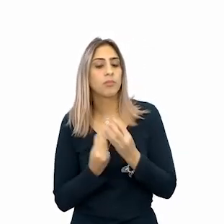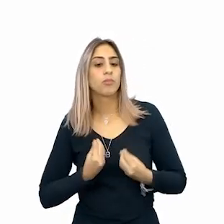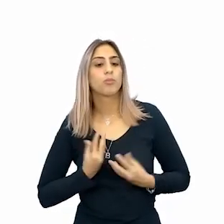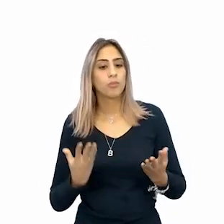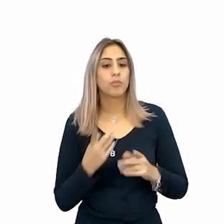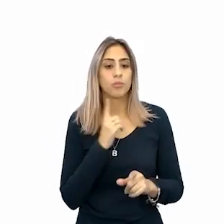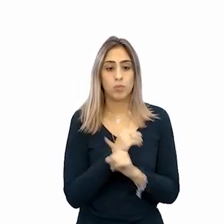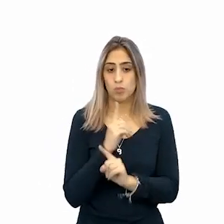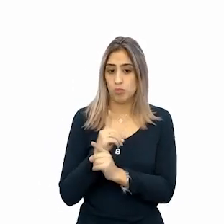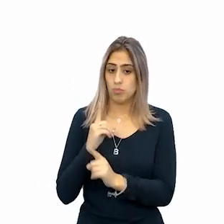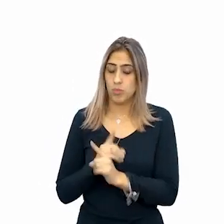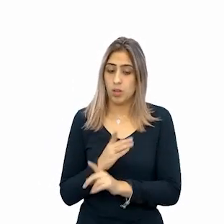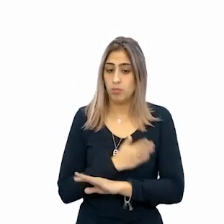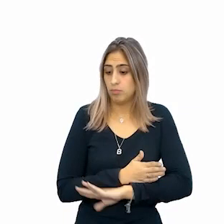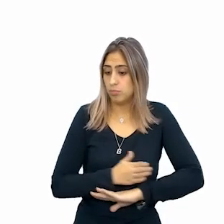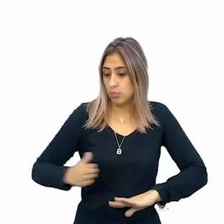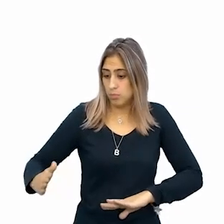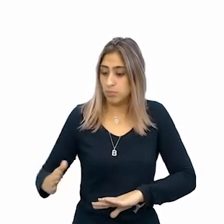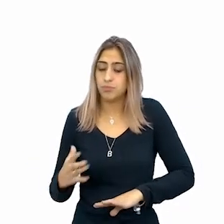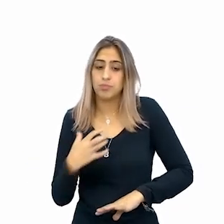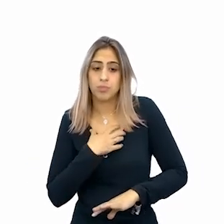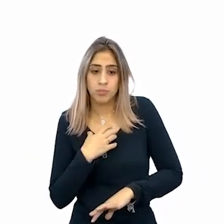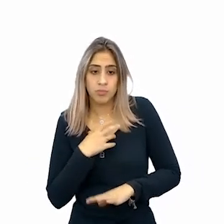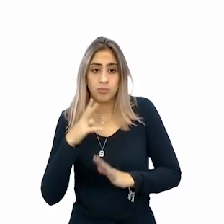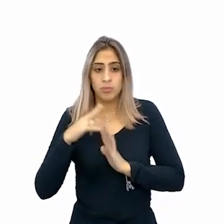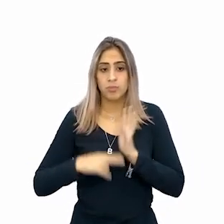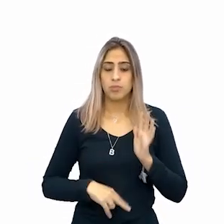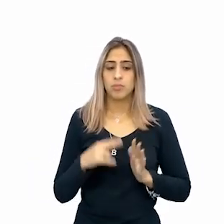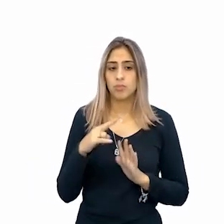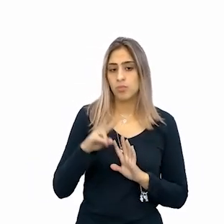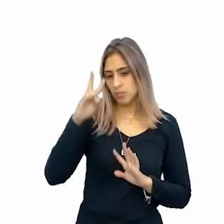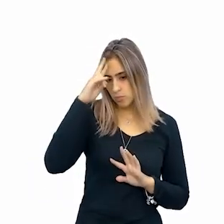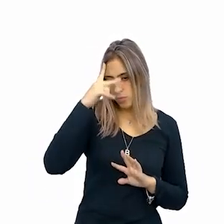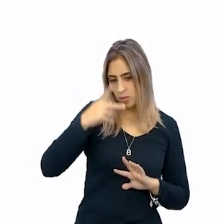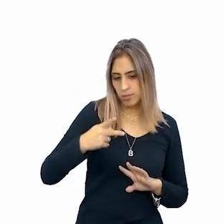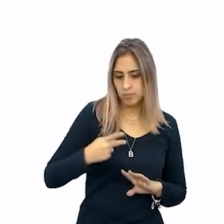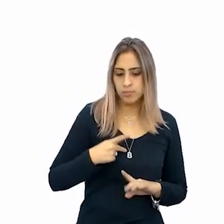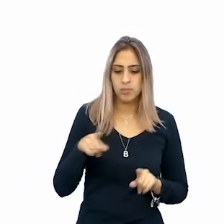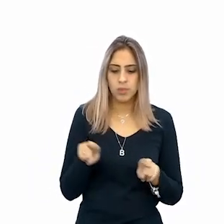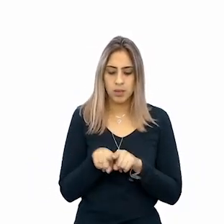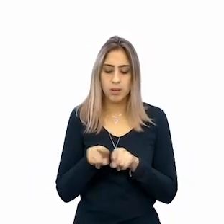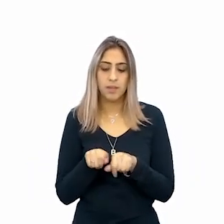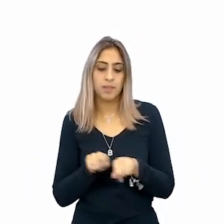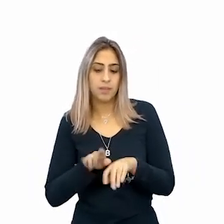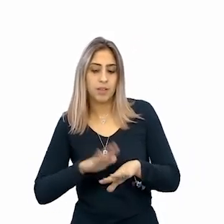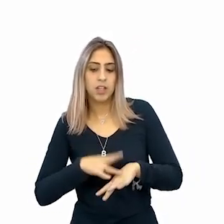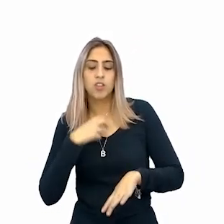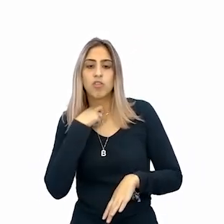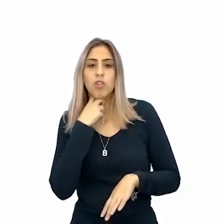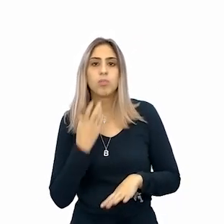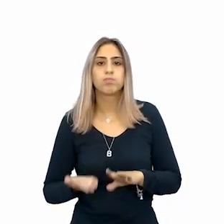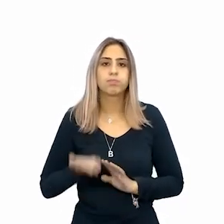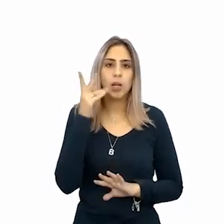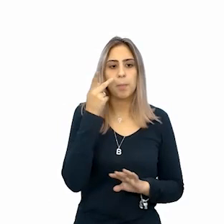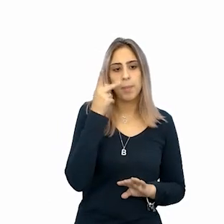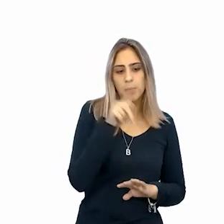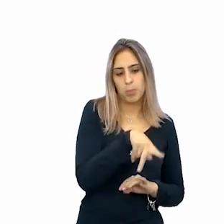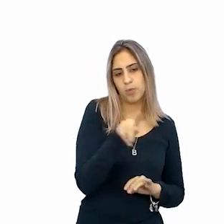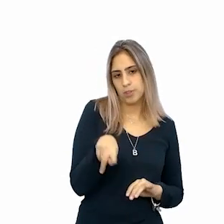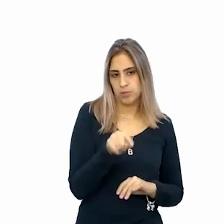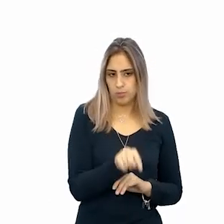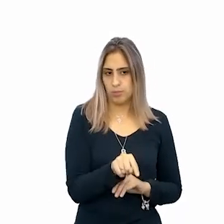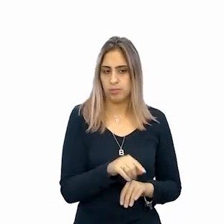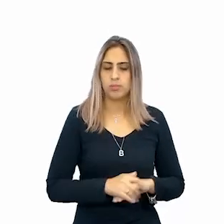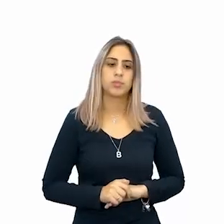informações descobertas a partir de situações de leitura autônoma e as que são realizadas em voz alta pelo professor,